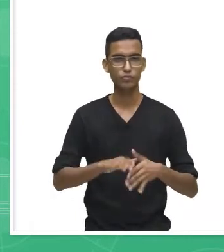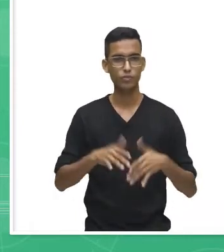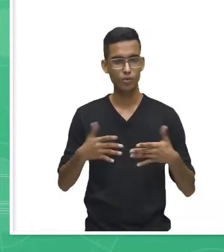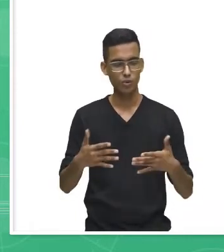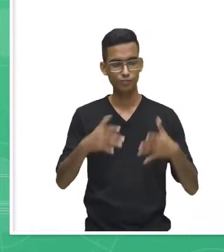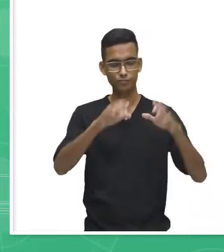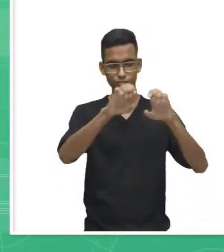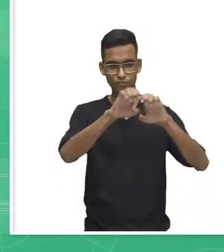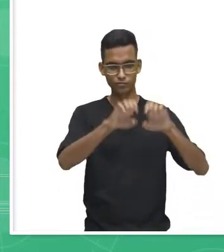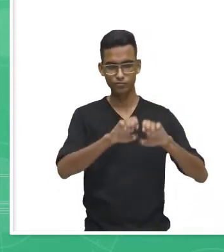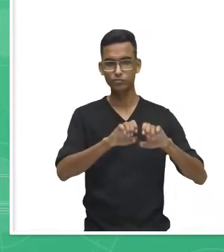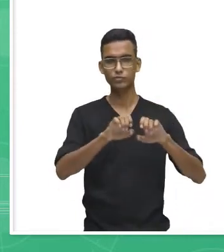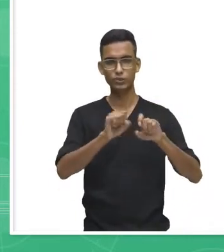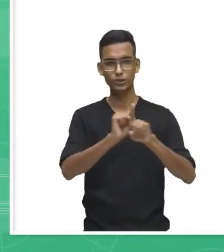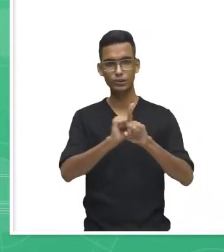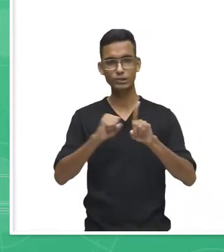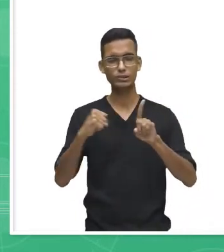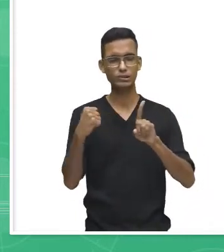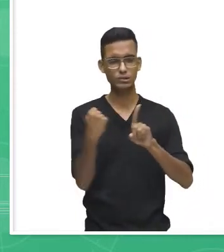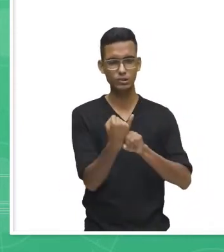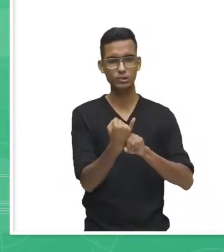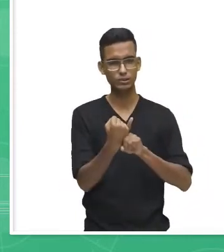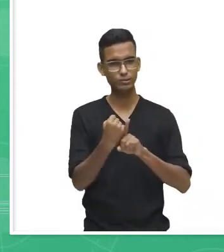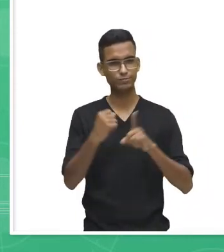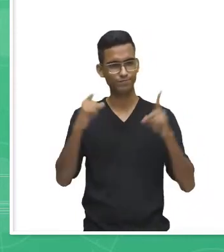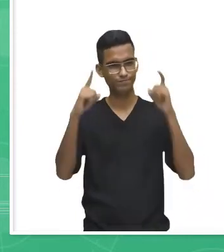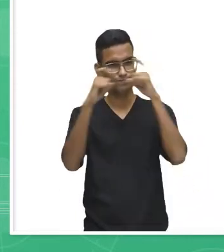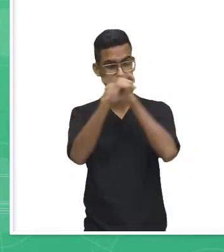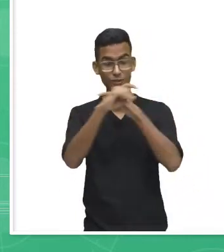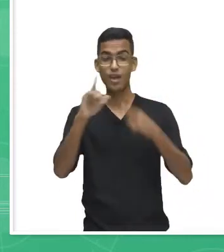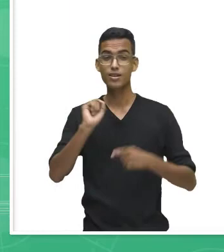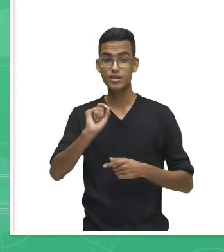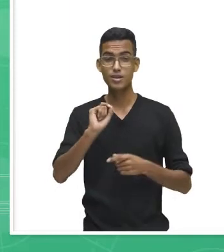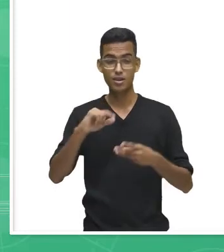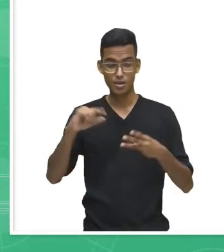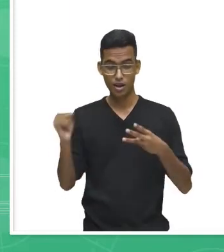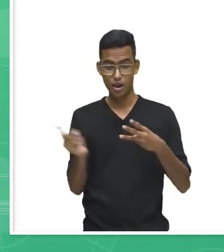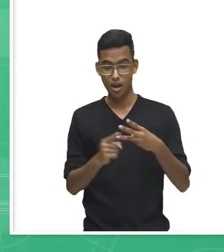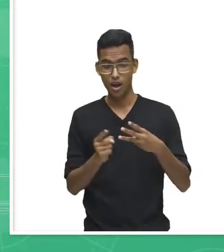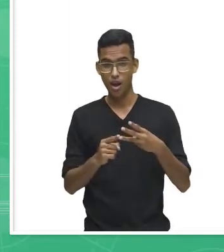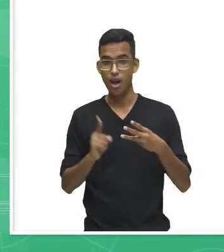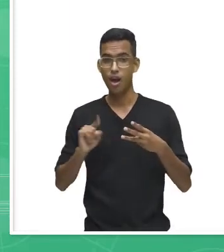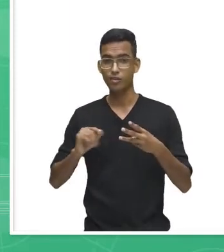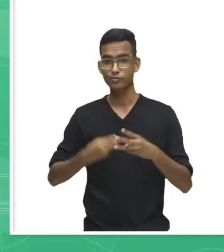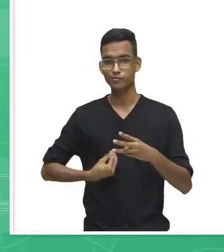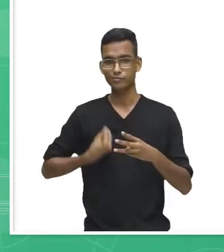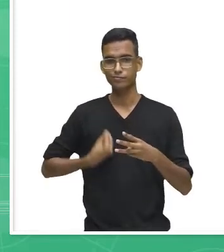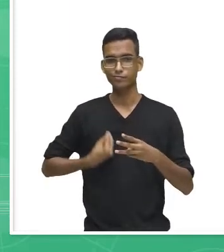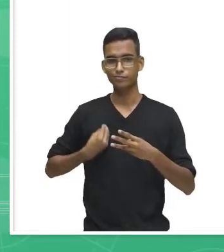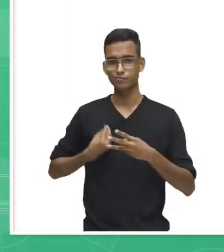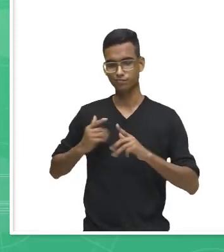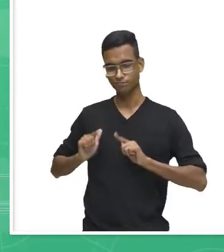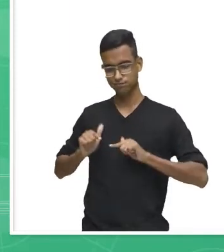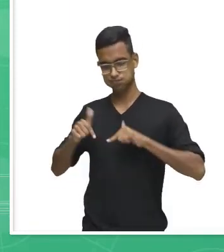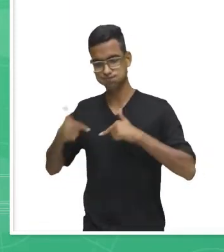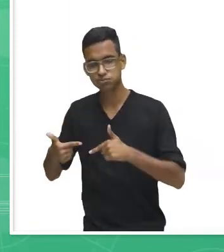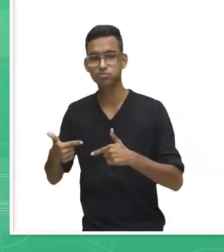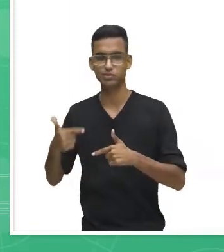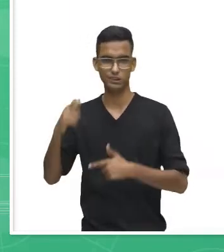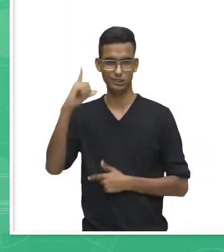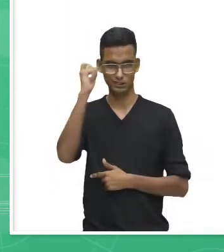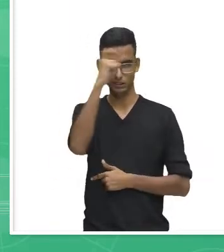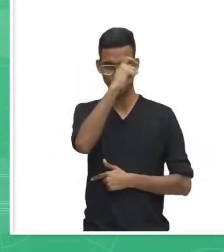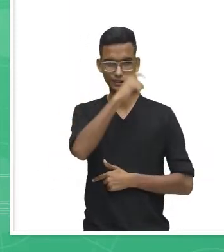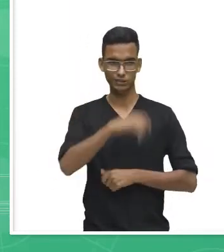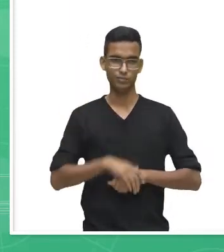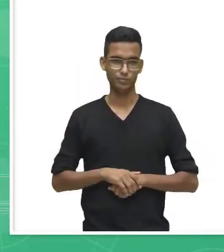pesando sobre os ombros ali do terceiro estado. Então, mais à frente, a gente vai ver que é